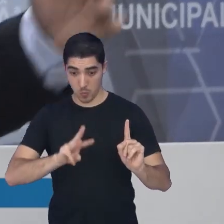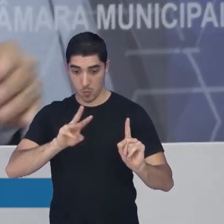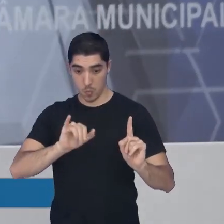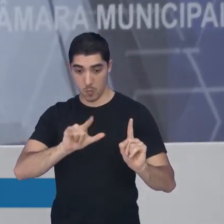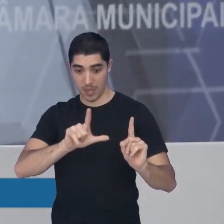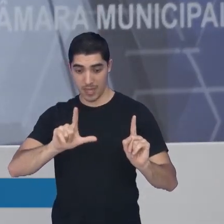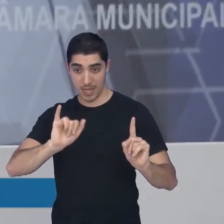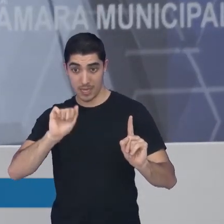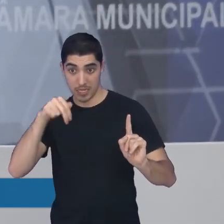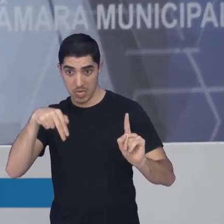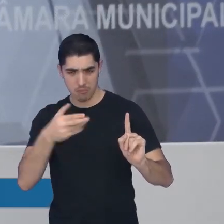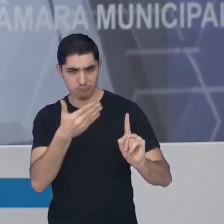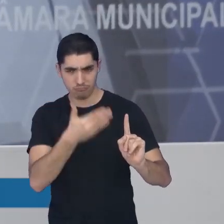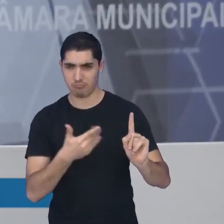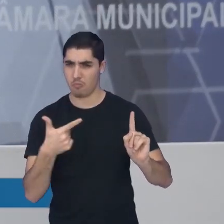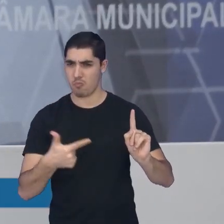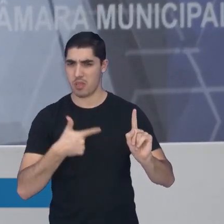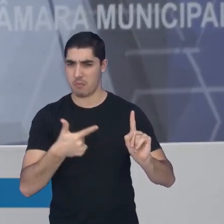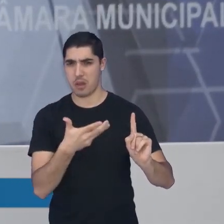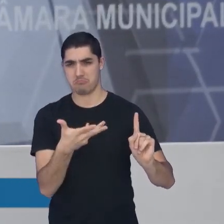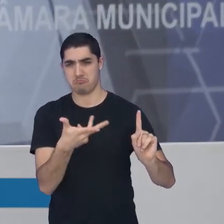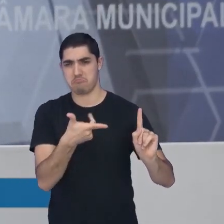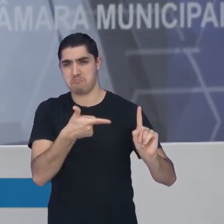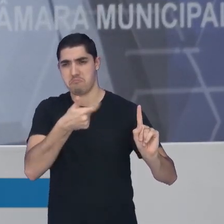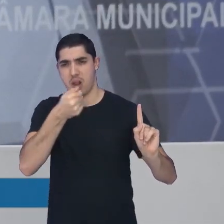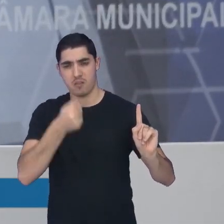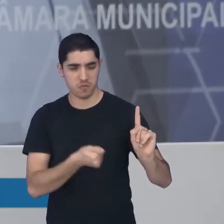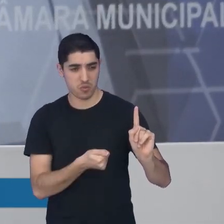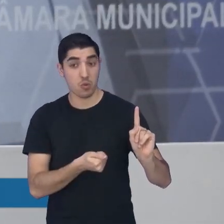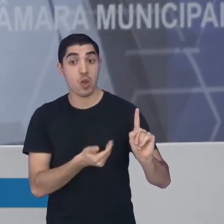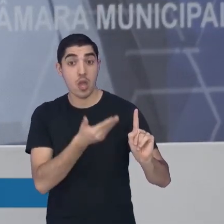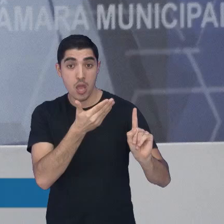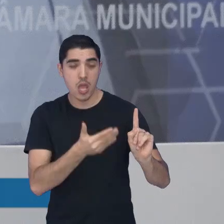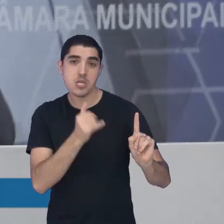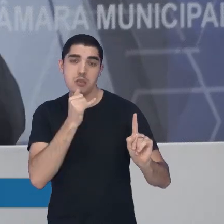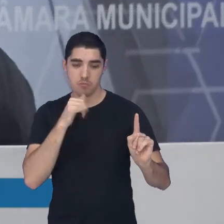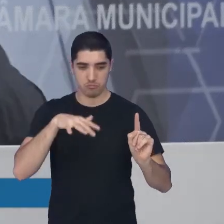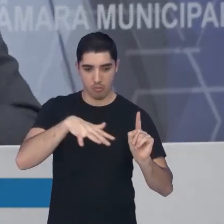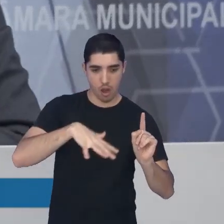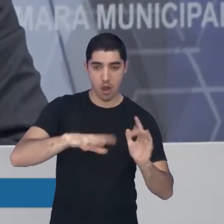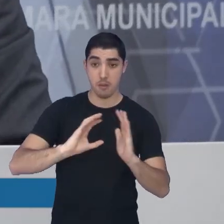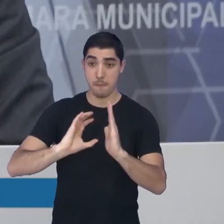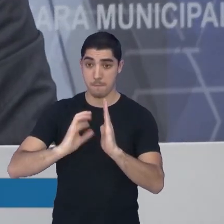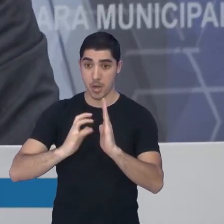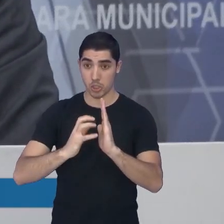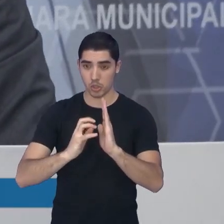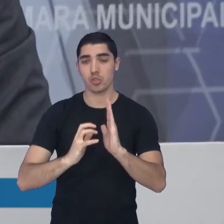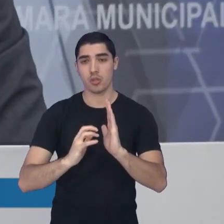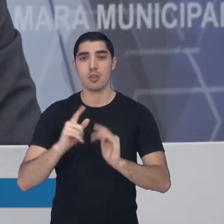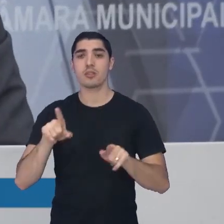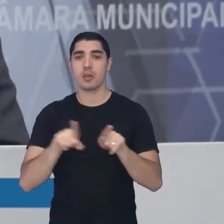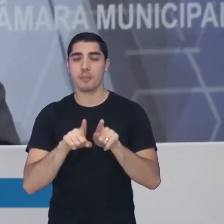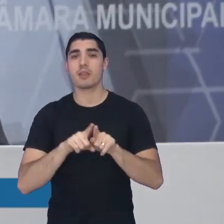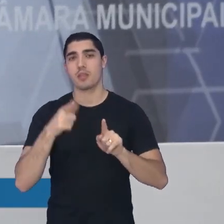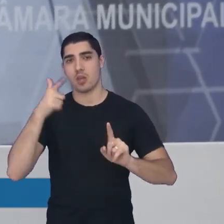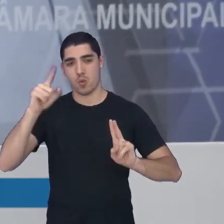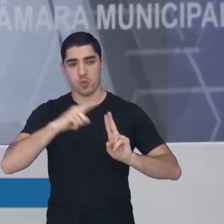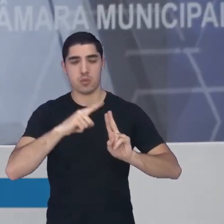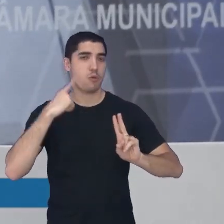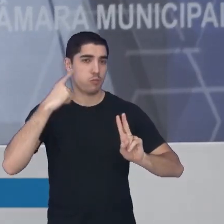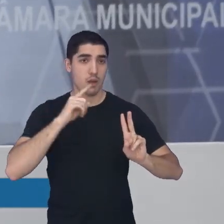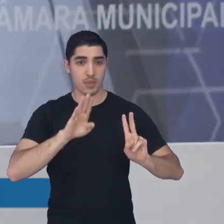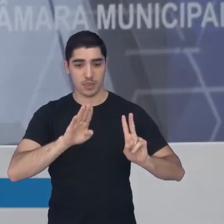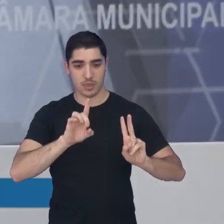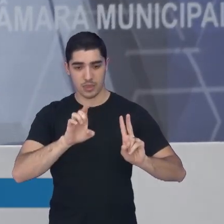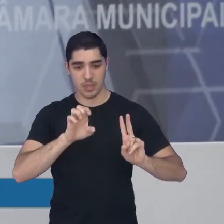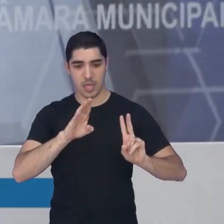belíssimo para todos nós, enquanto agremiação partidária, e eu tenho doutora Débora, doutor Cláudio